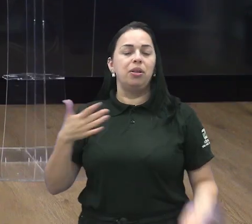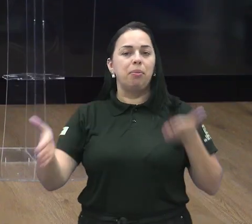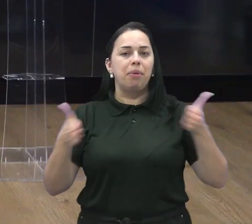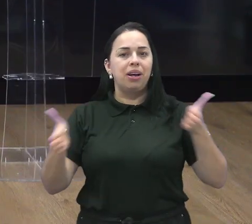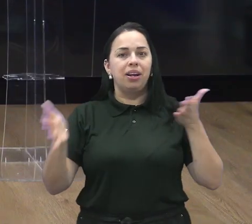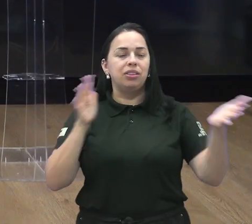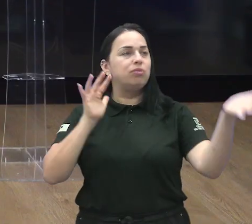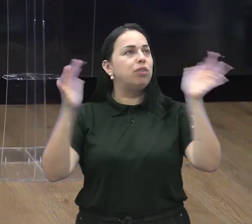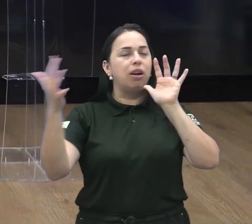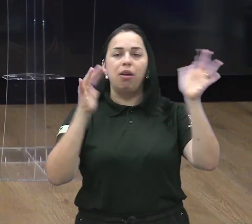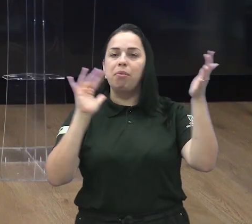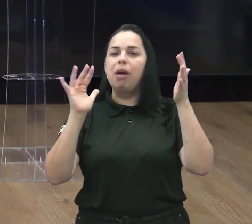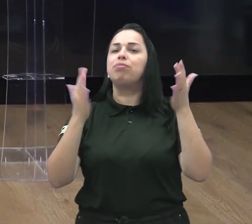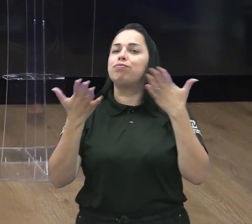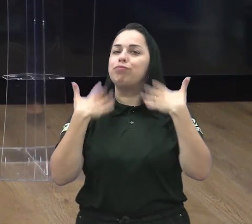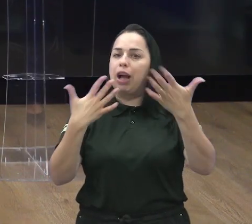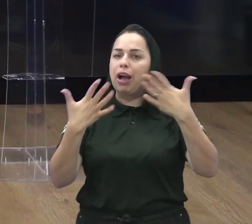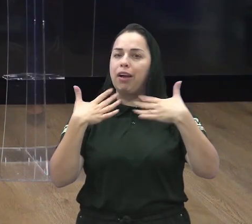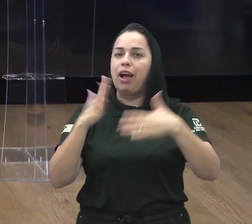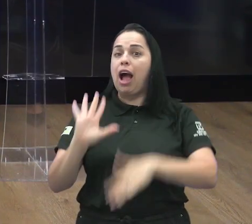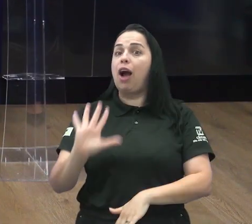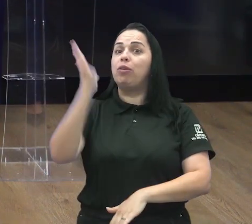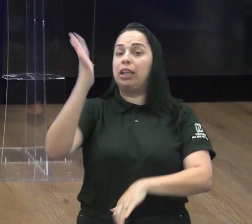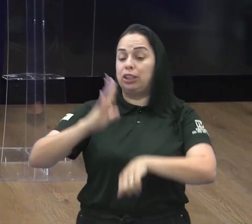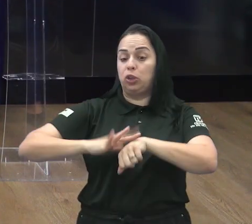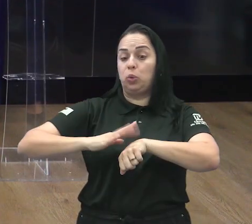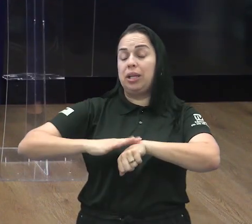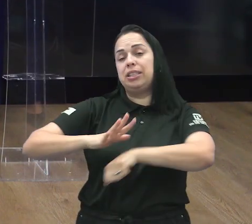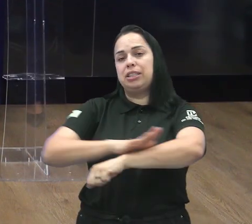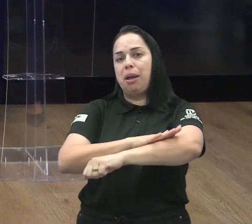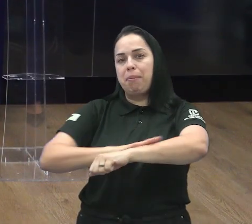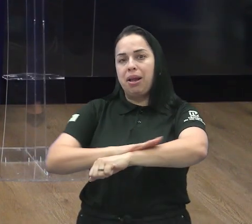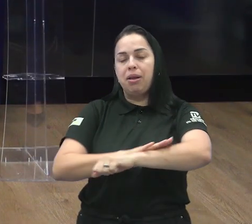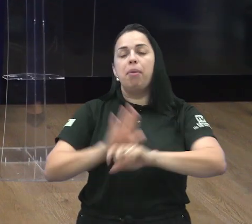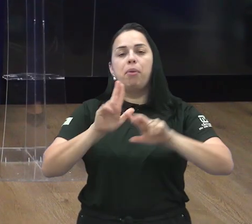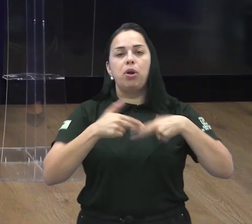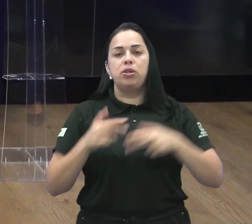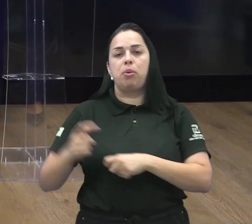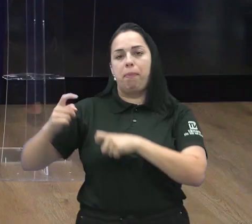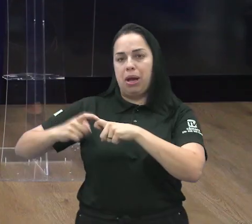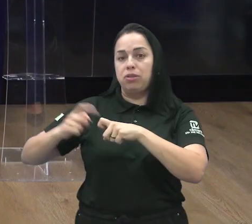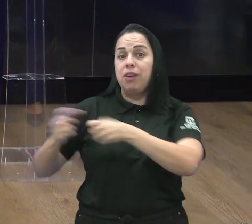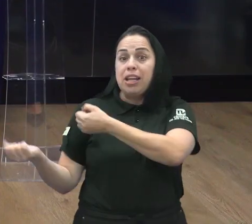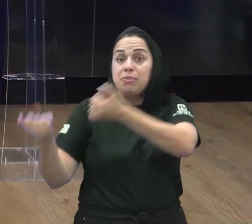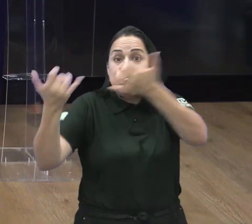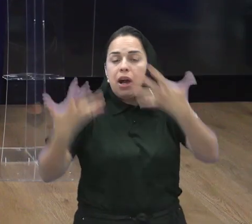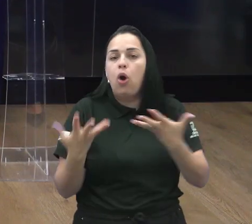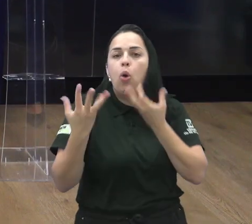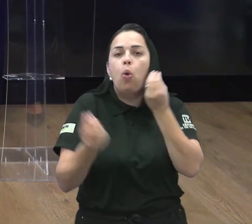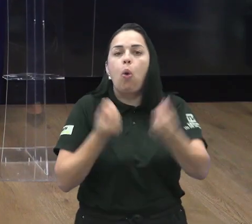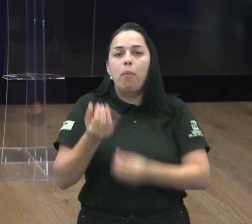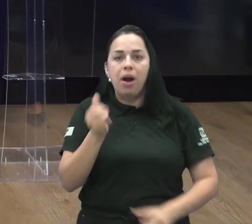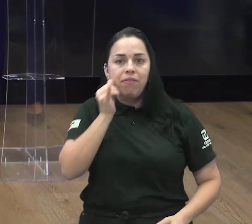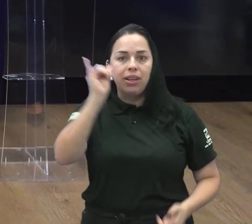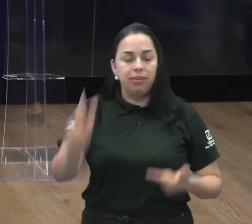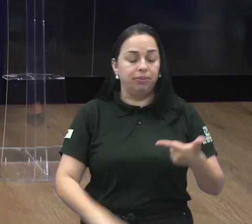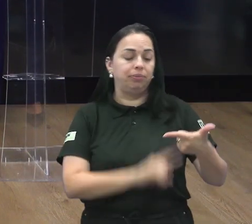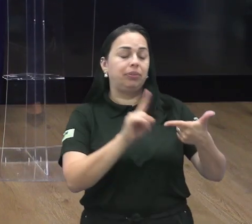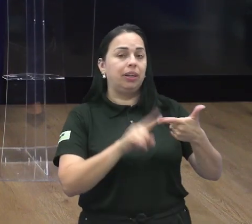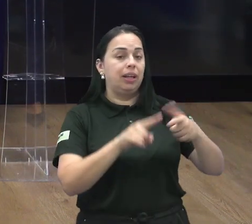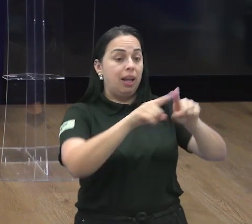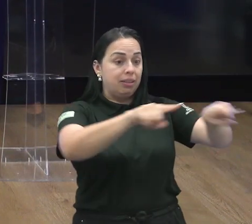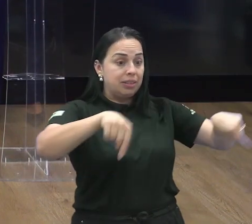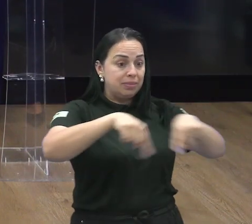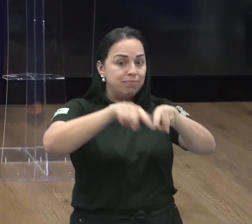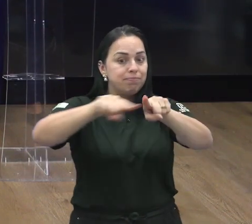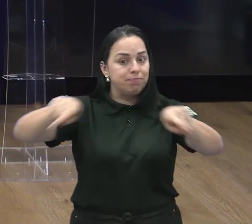verão, algumas doenças de pele são mais comuns. Especialista explica como prevenir. E falando em verão, 13